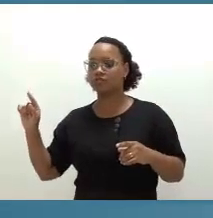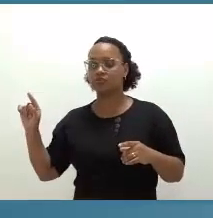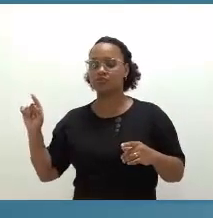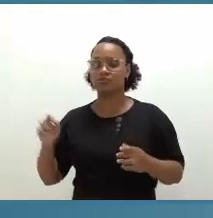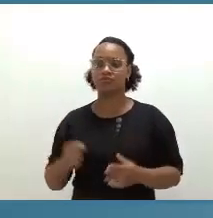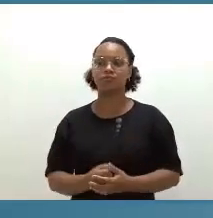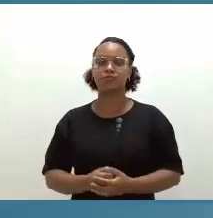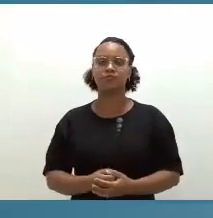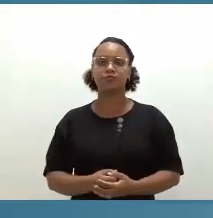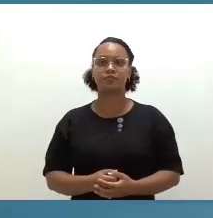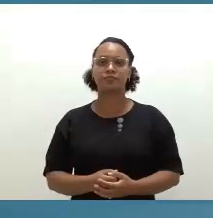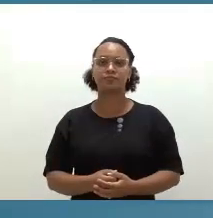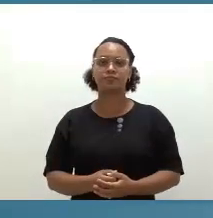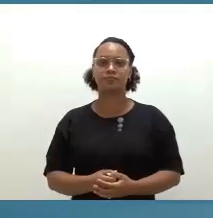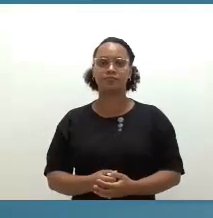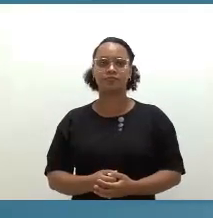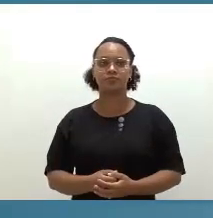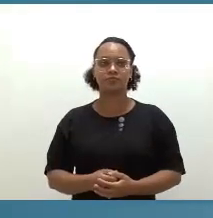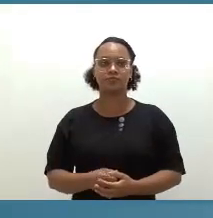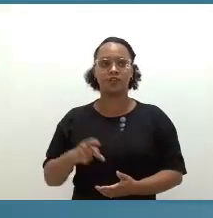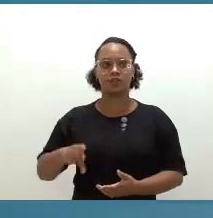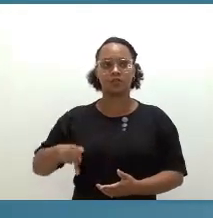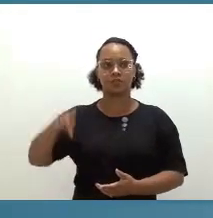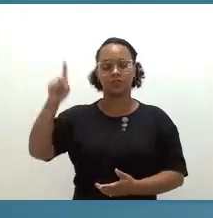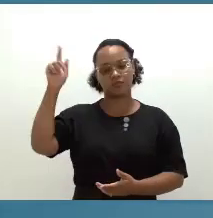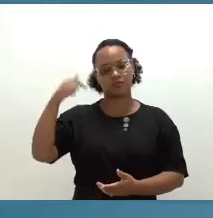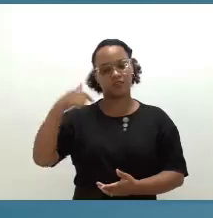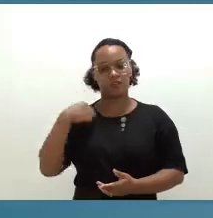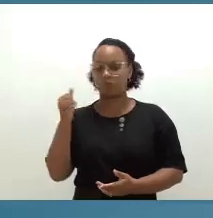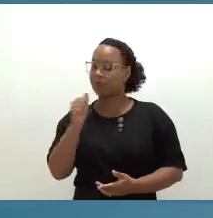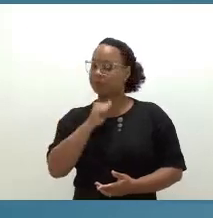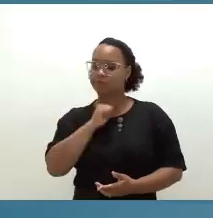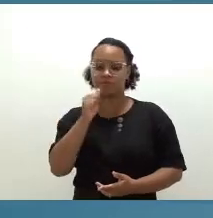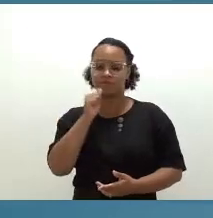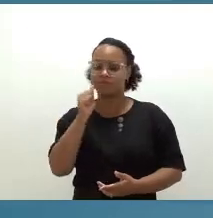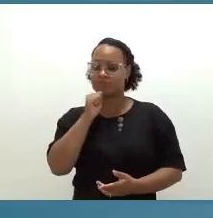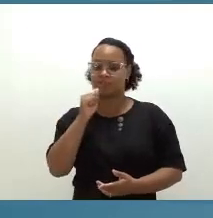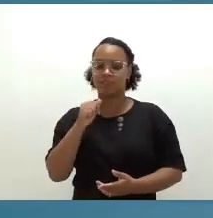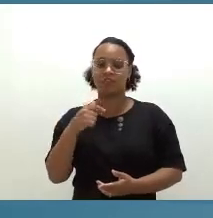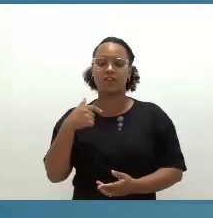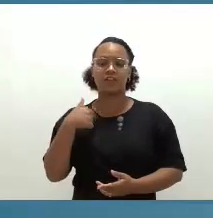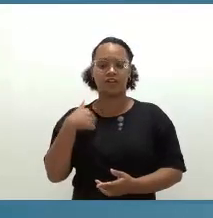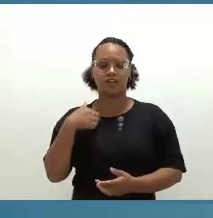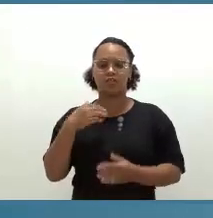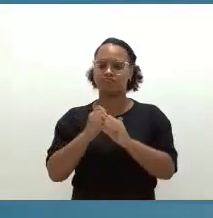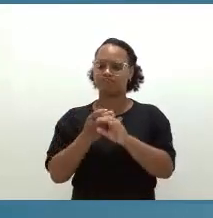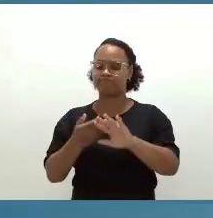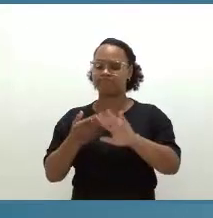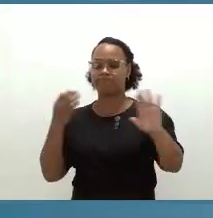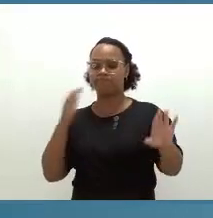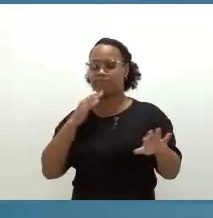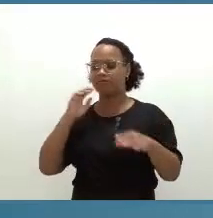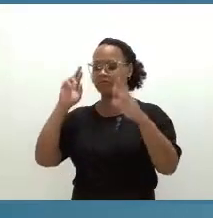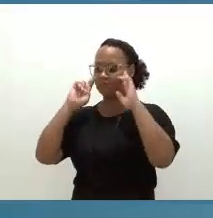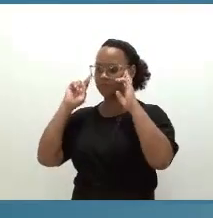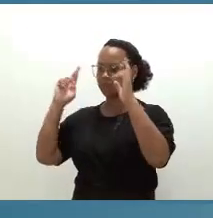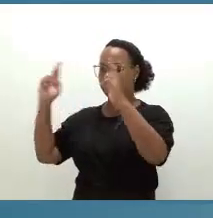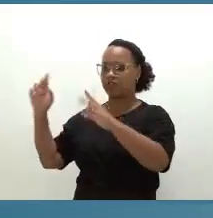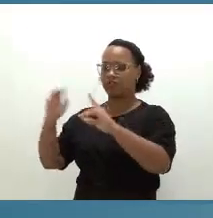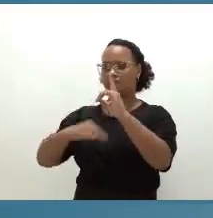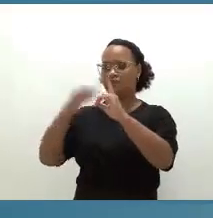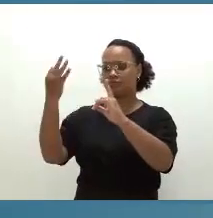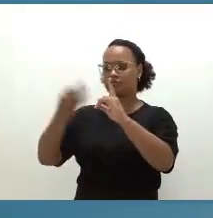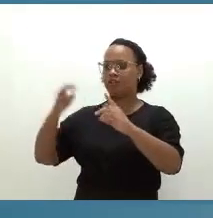Neto. Presidente, ainda não é chegada a minha hora. E aí, se fosse com certeza que a mão da candidatura vai ficar para levar o governo.